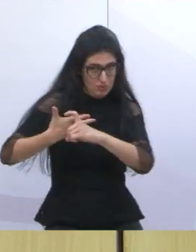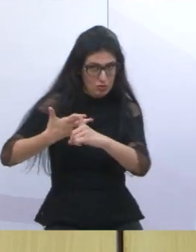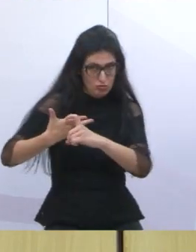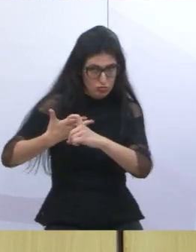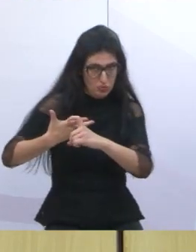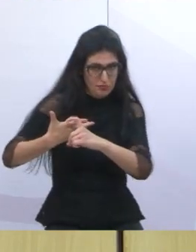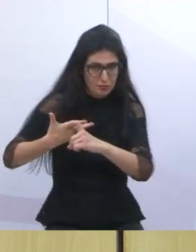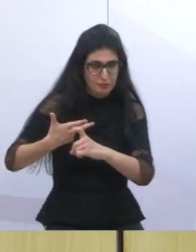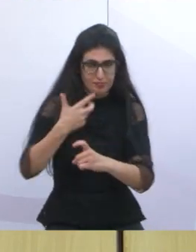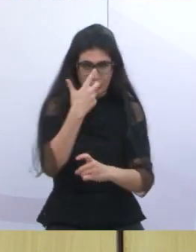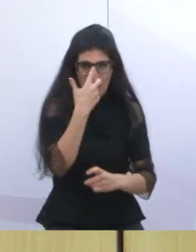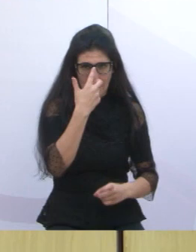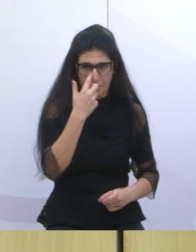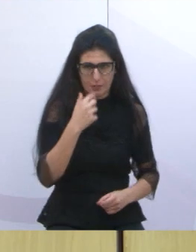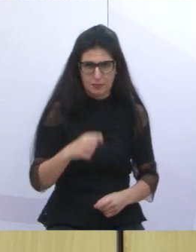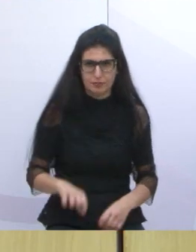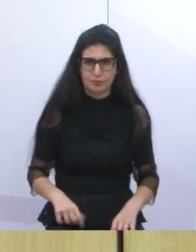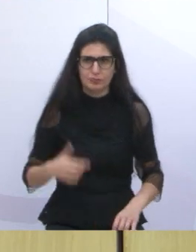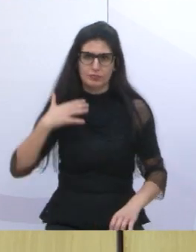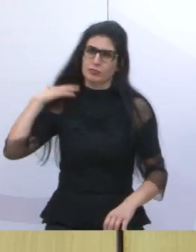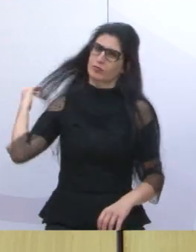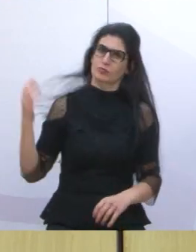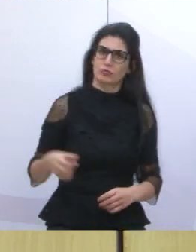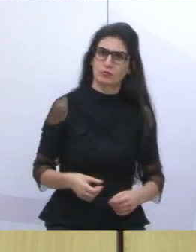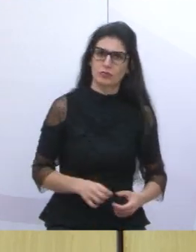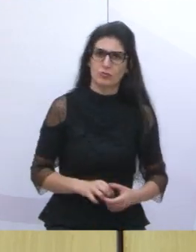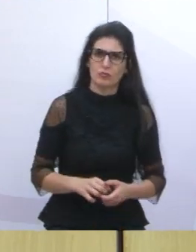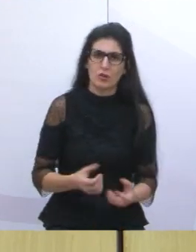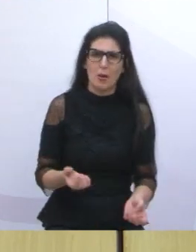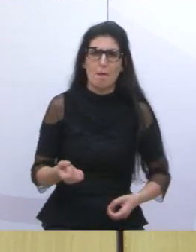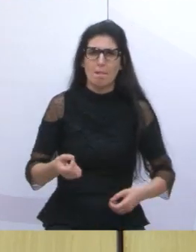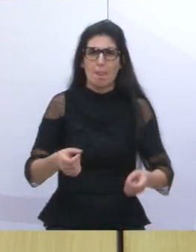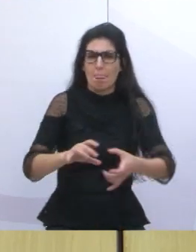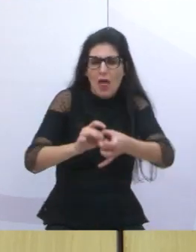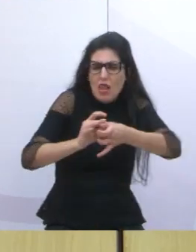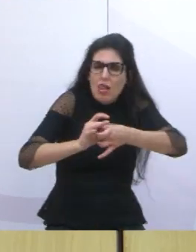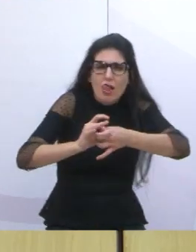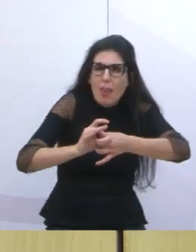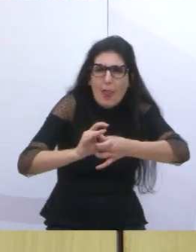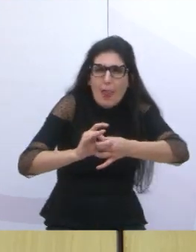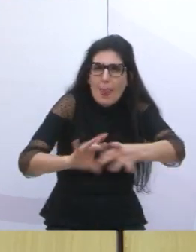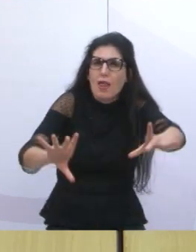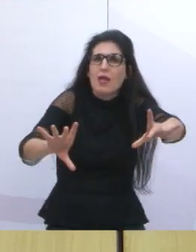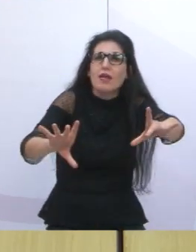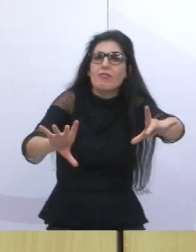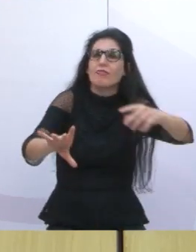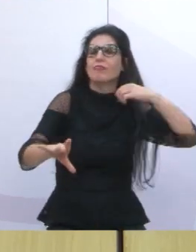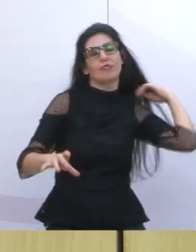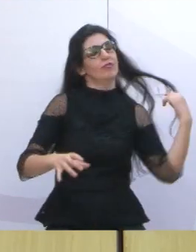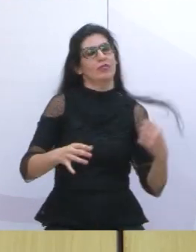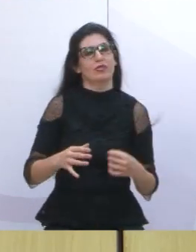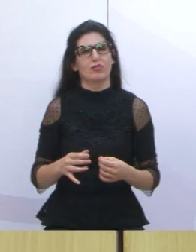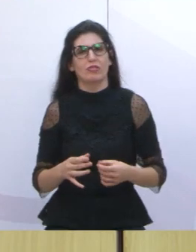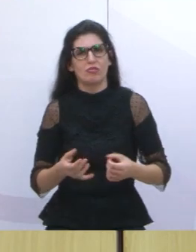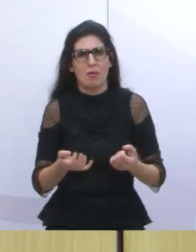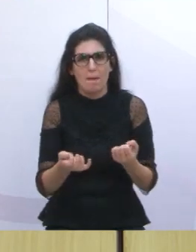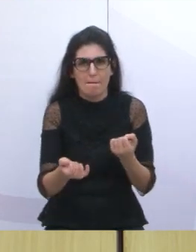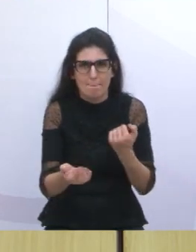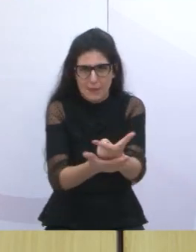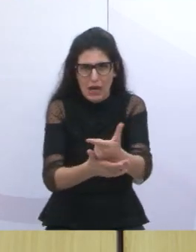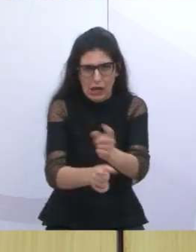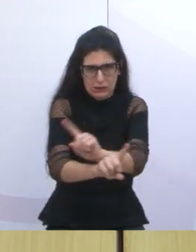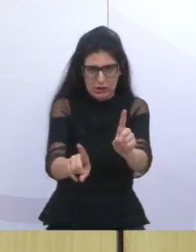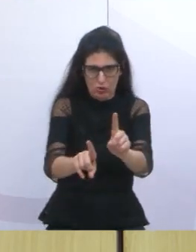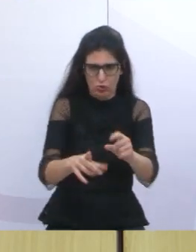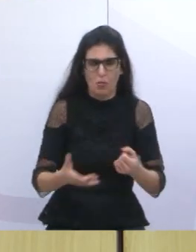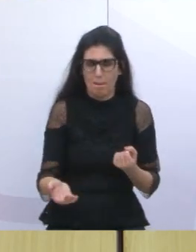Executivo a não ajuizar execução fiscal de crédito tributário e não